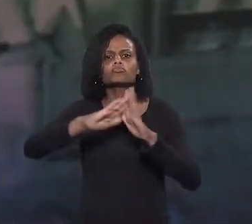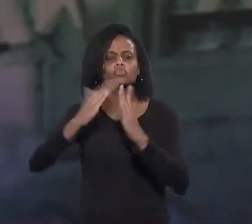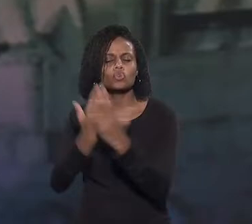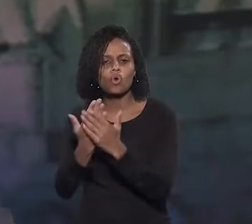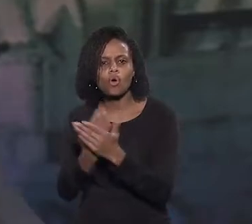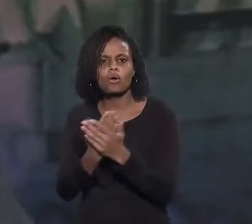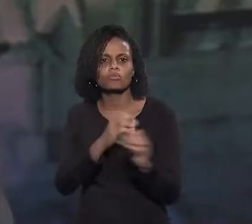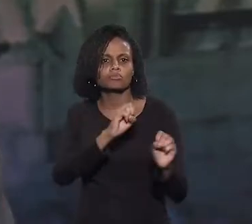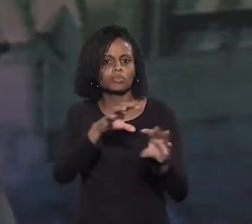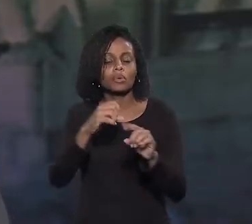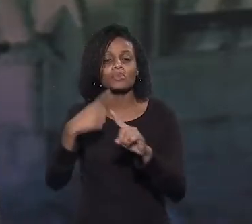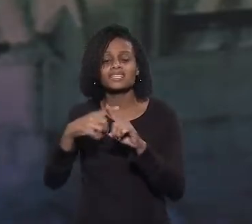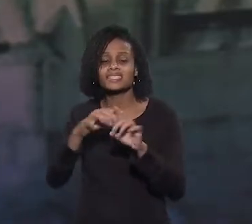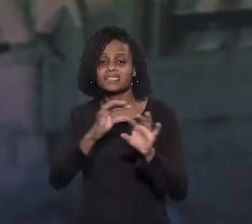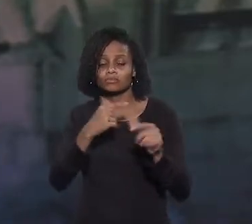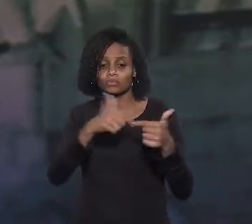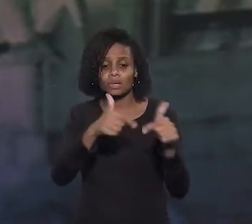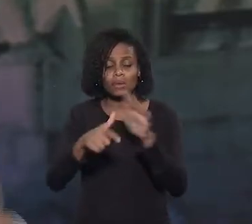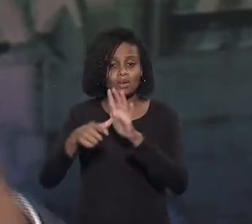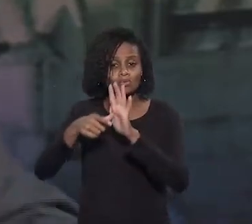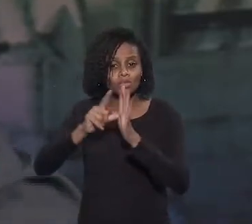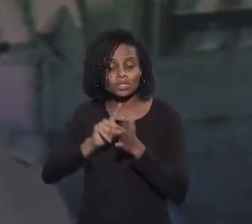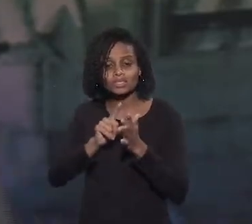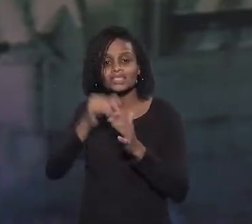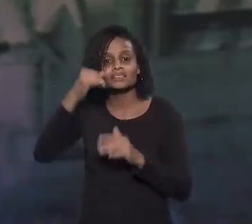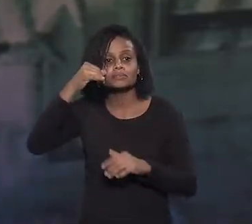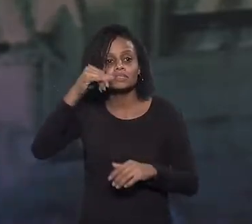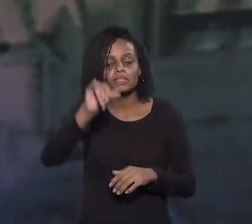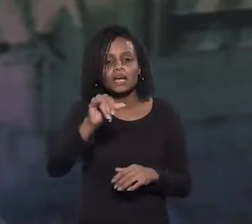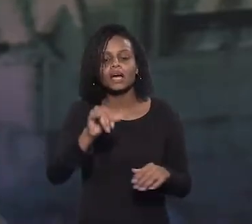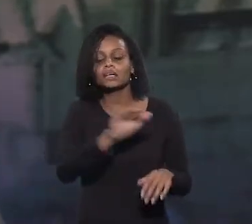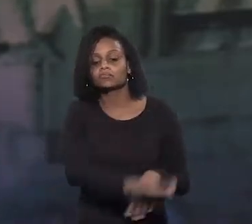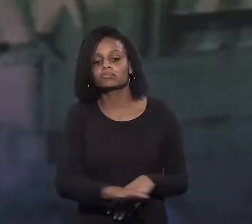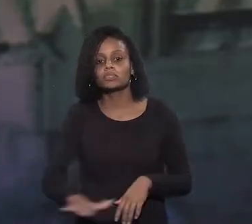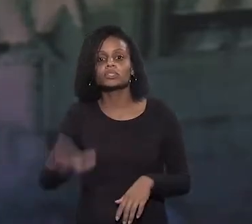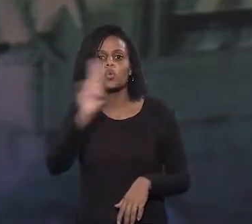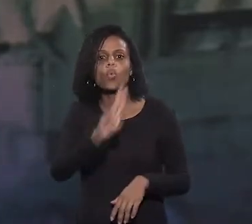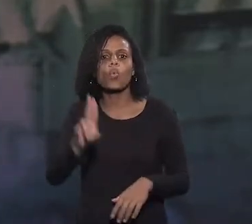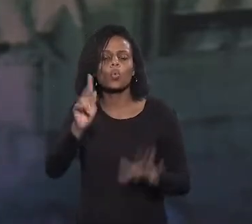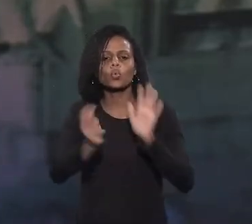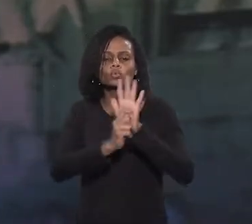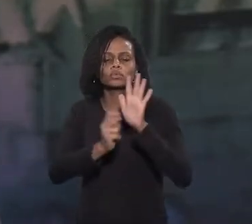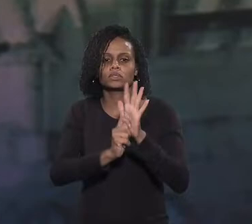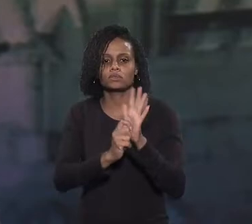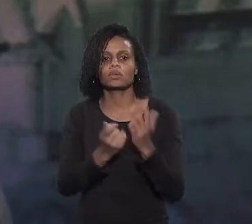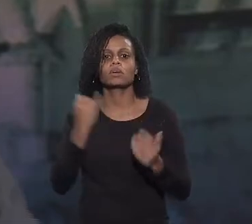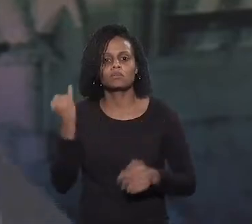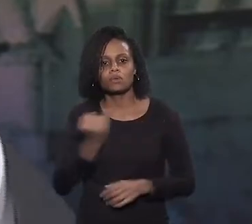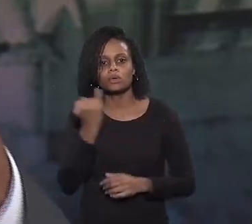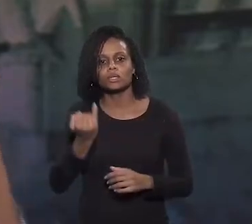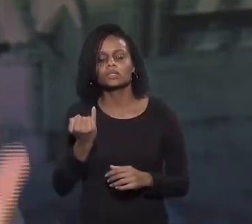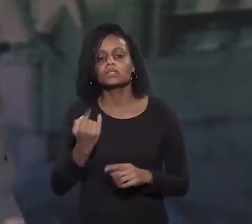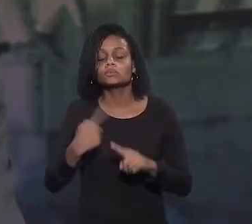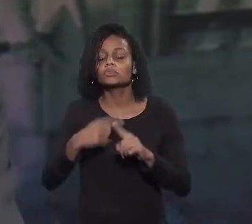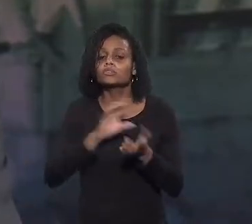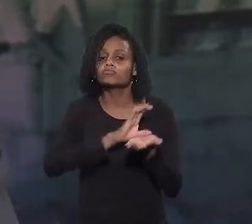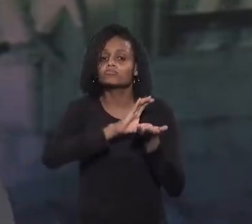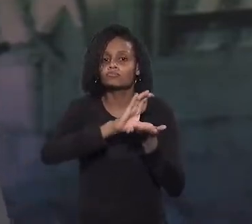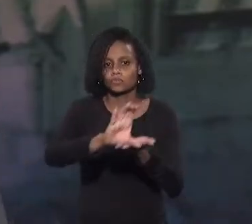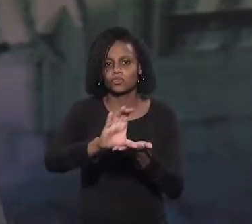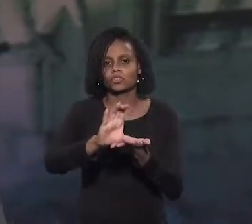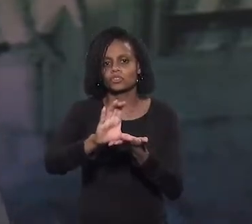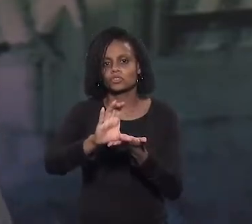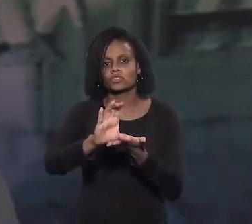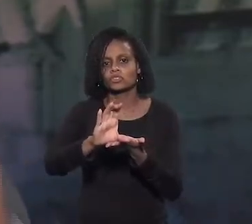escolas, porque se fizer um trabalho preventivo nas escolas, vamos evitar que as crianças usem drogas. Então é preciso